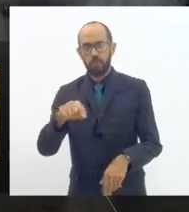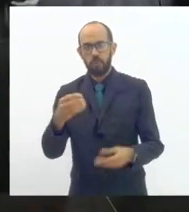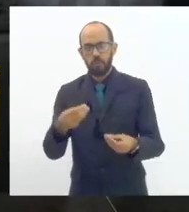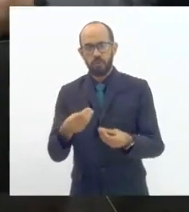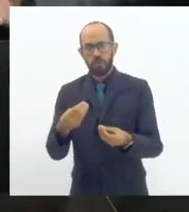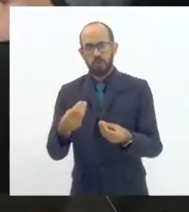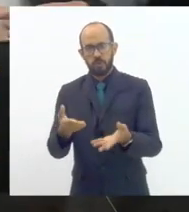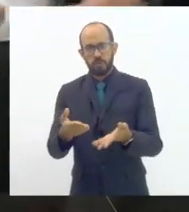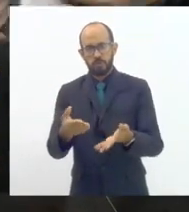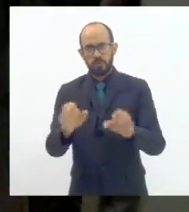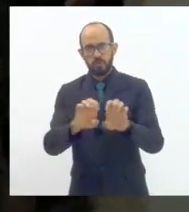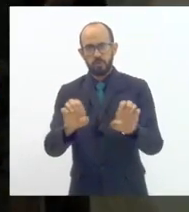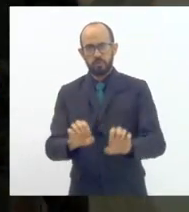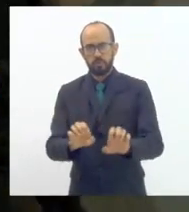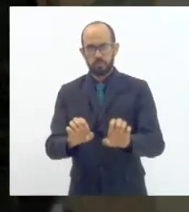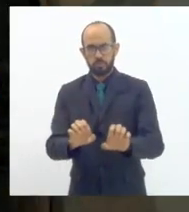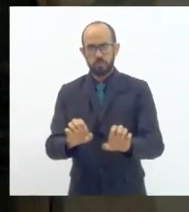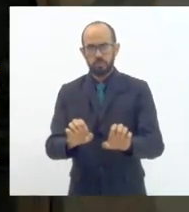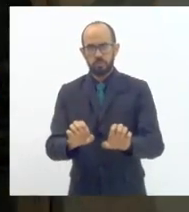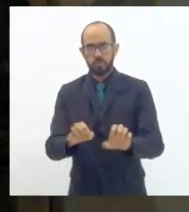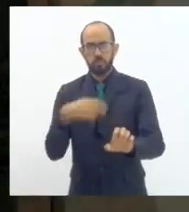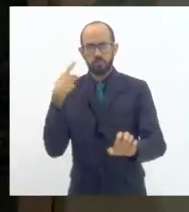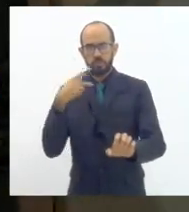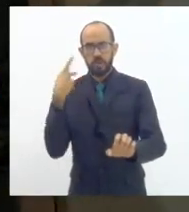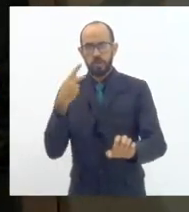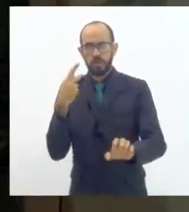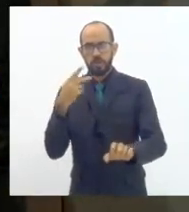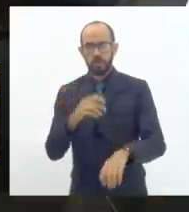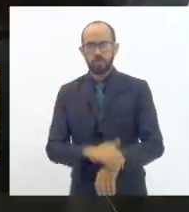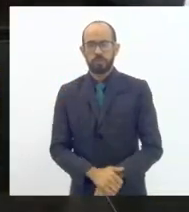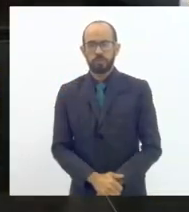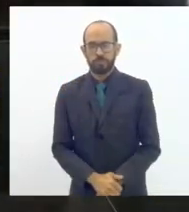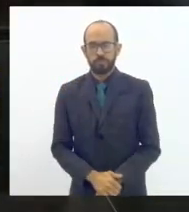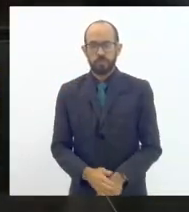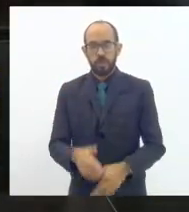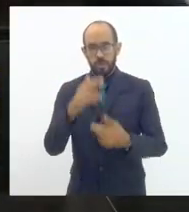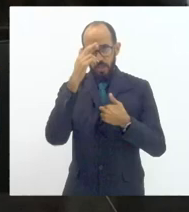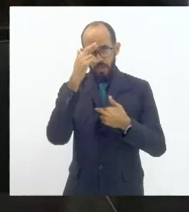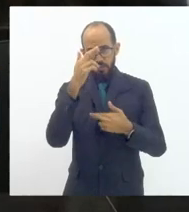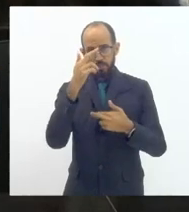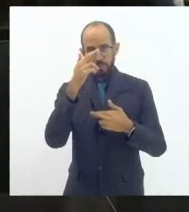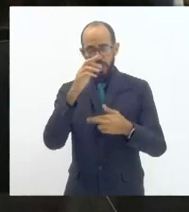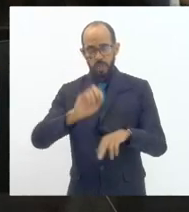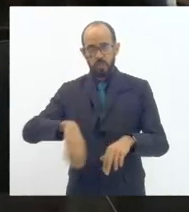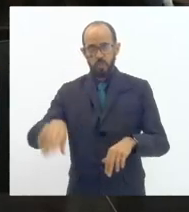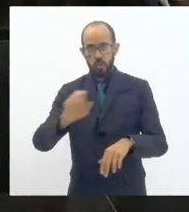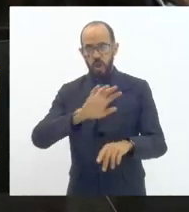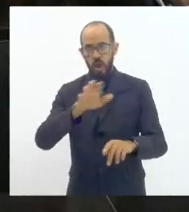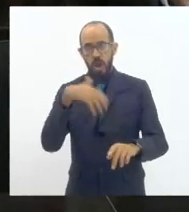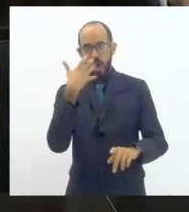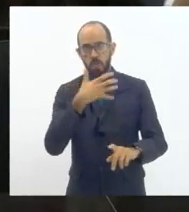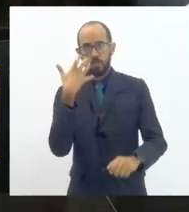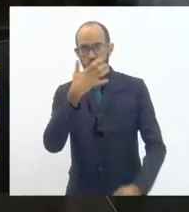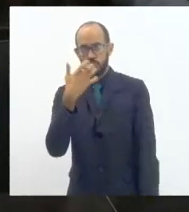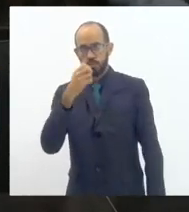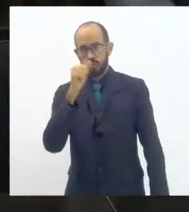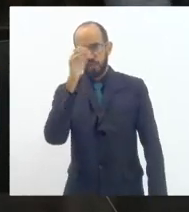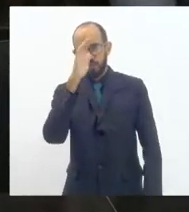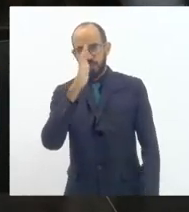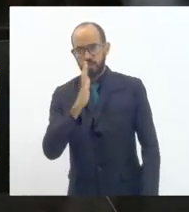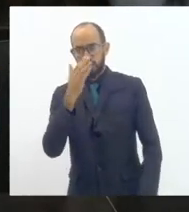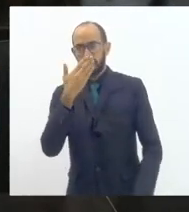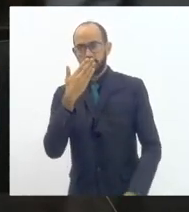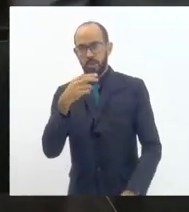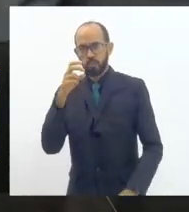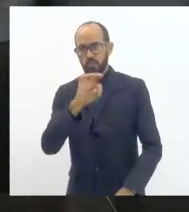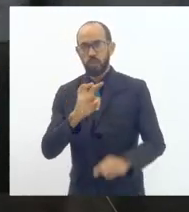aqui. Salva de palmas. Então, em respeito ao hino nacional, um símbolo da nossa democracia, peço que